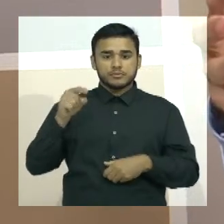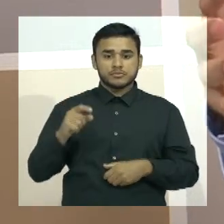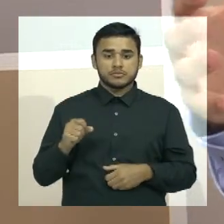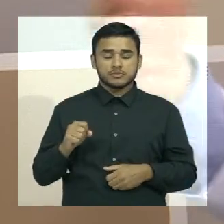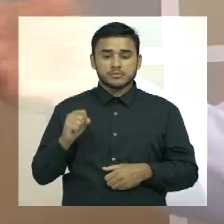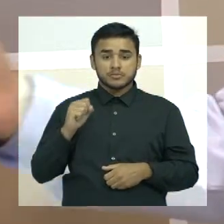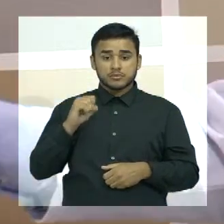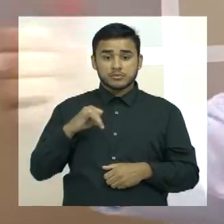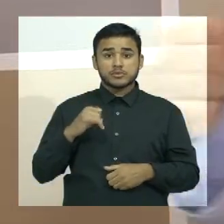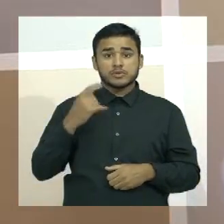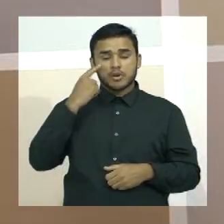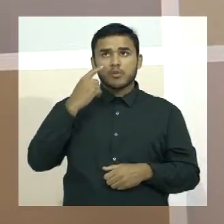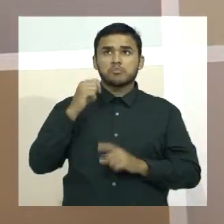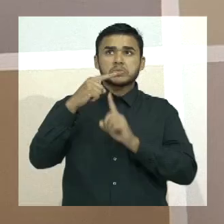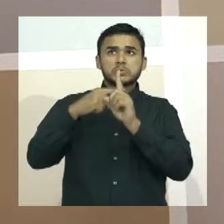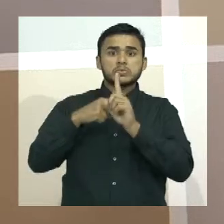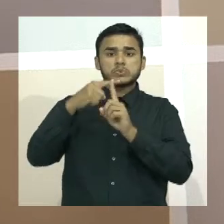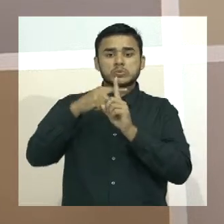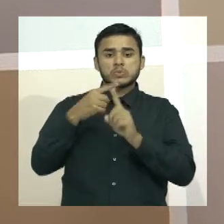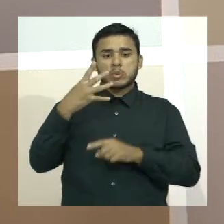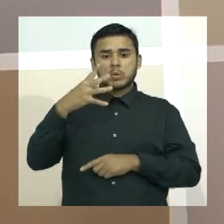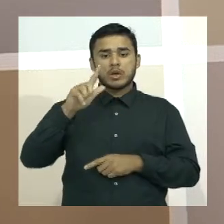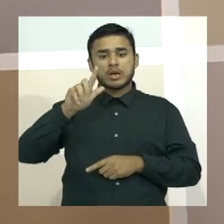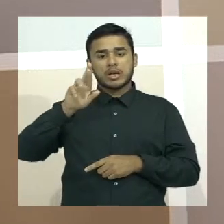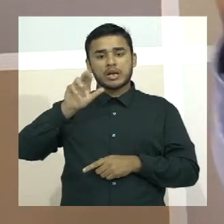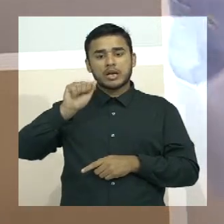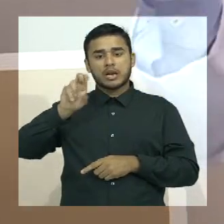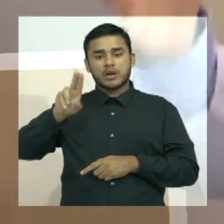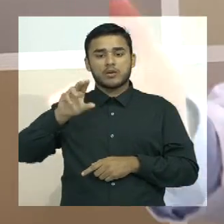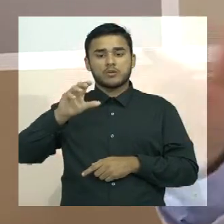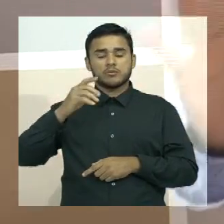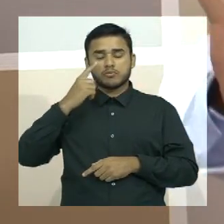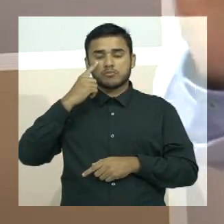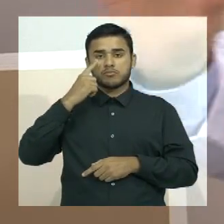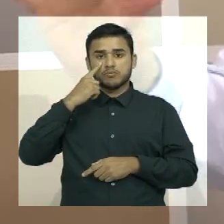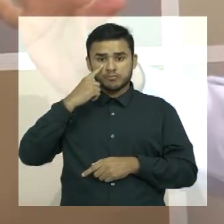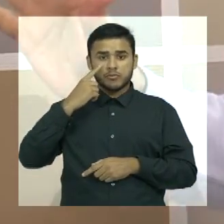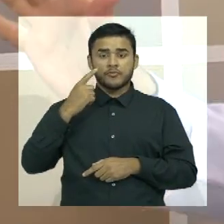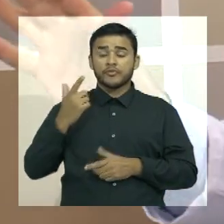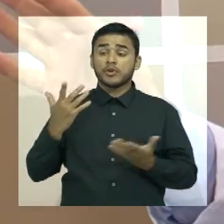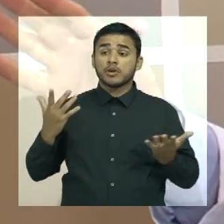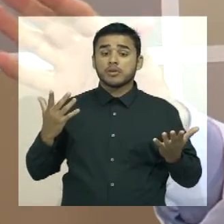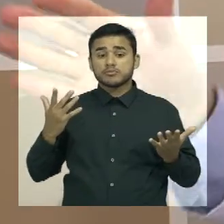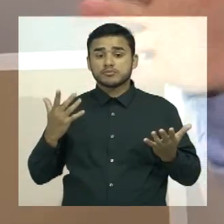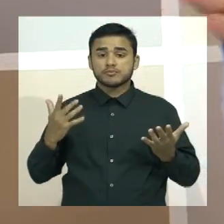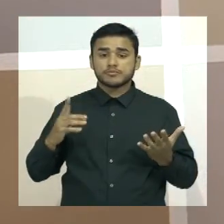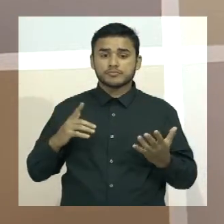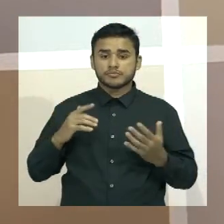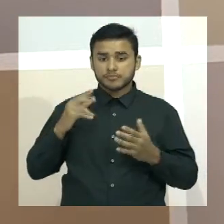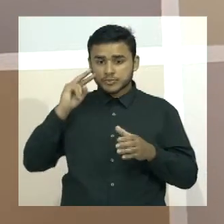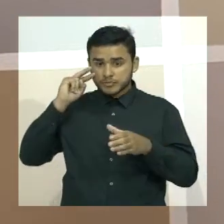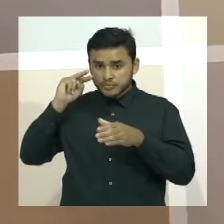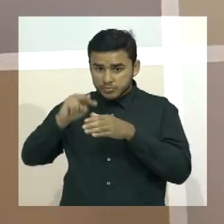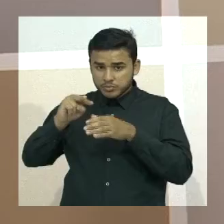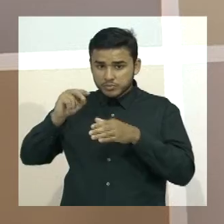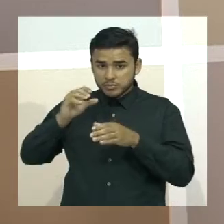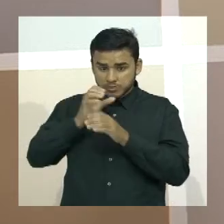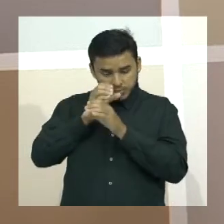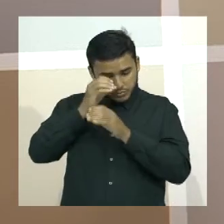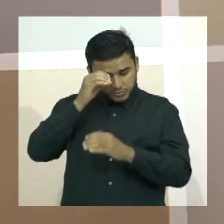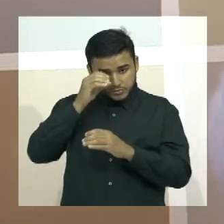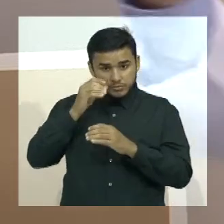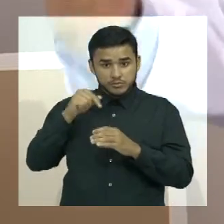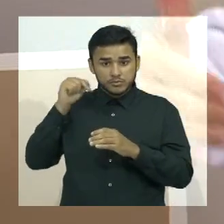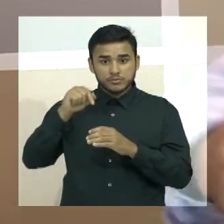vai expandir. Então acontece a mesma coisa com a célula do corpo. Macroscopicamente, parece estar intacto, mas microscopicamente aquilo foi